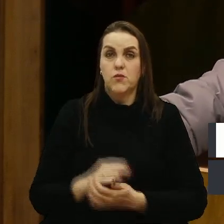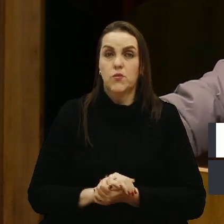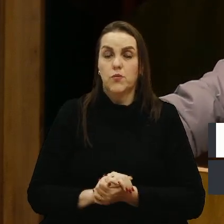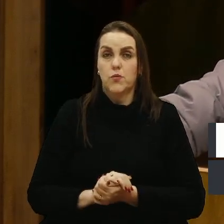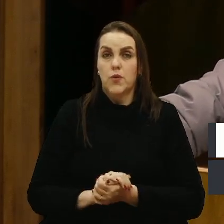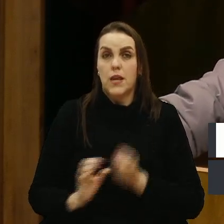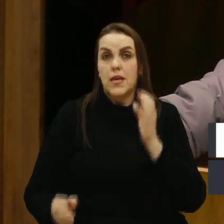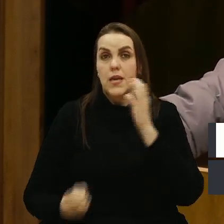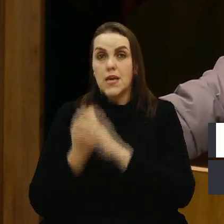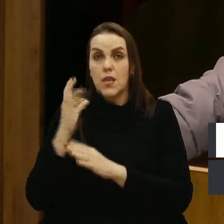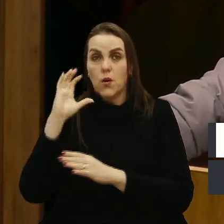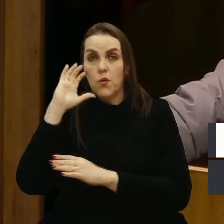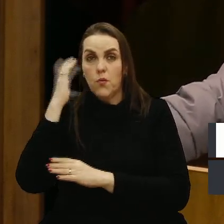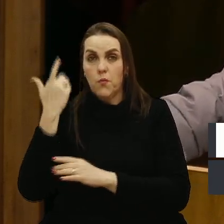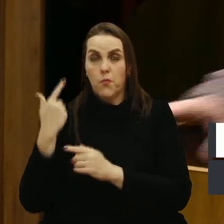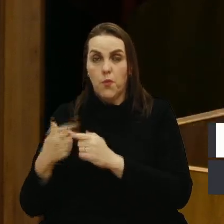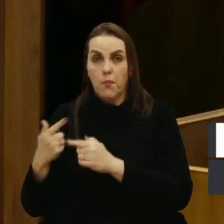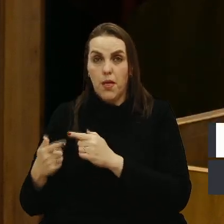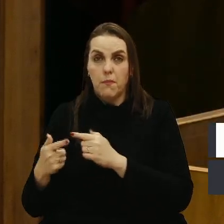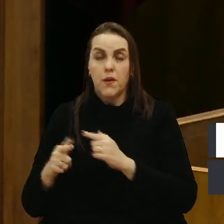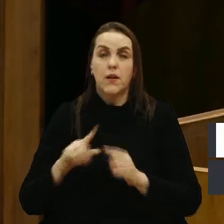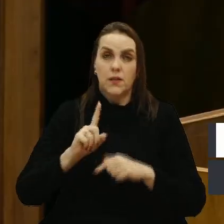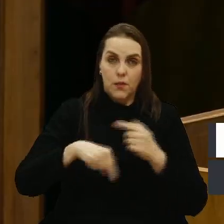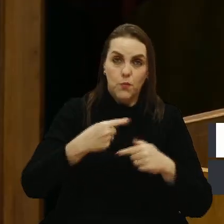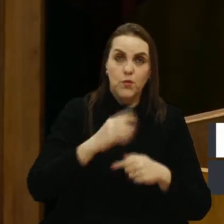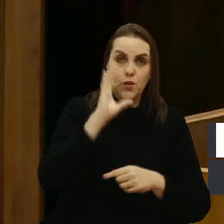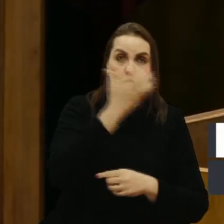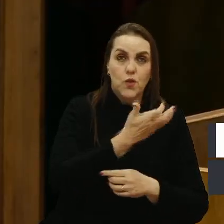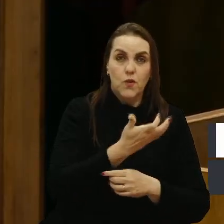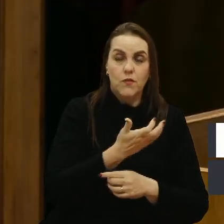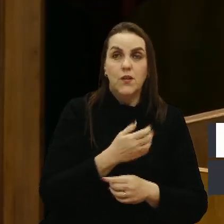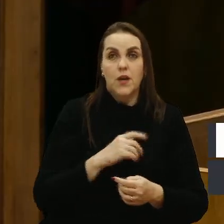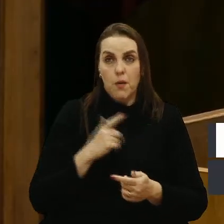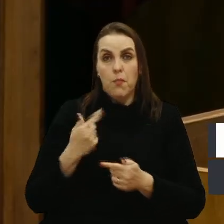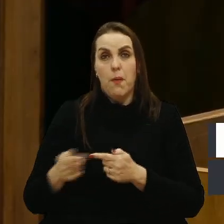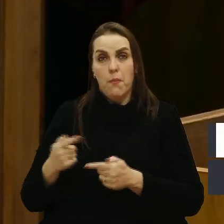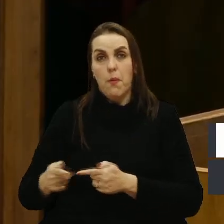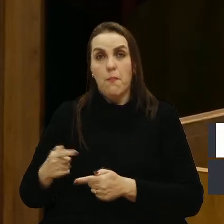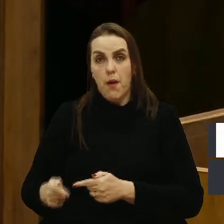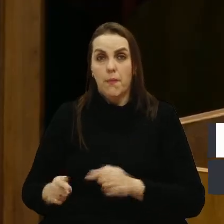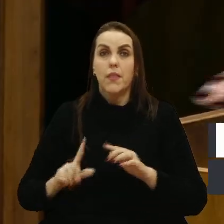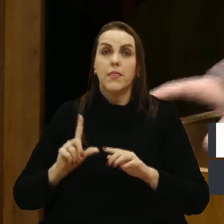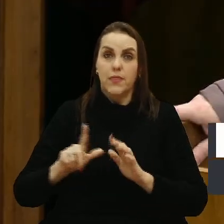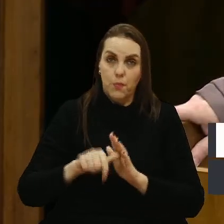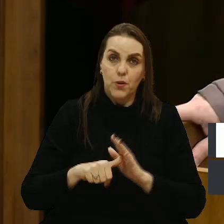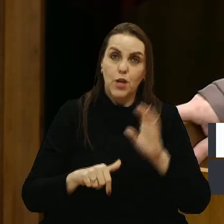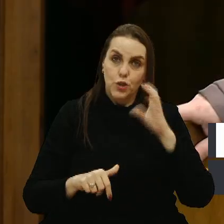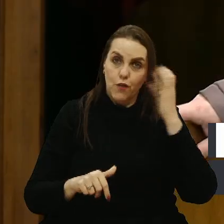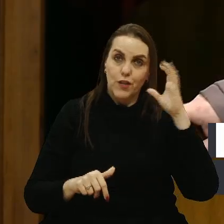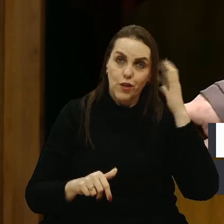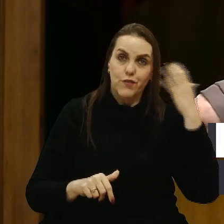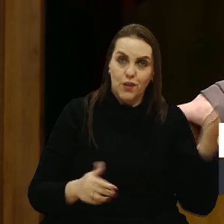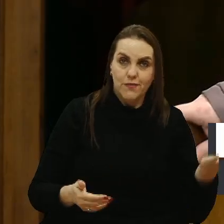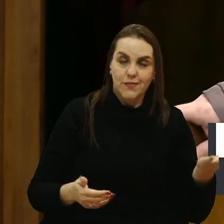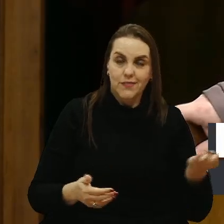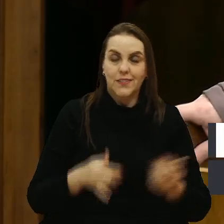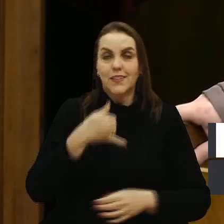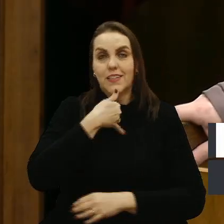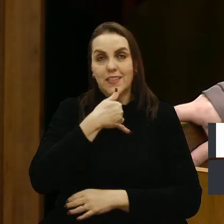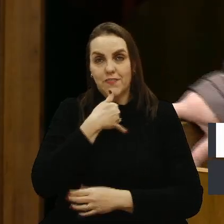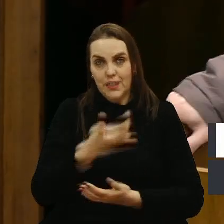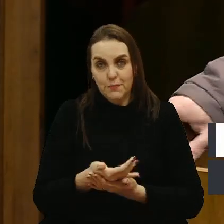solucionar. Então, bom, soluciona bastante, porque arruma bastante problema também, né? E, infelizmente, a gente